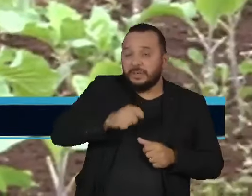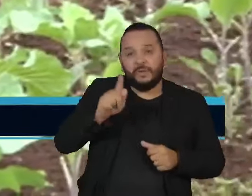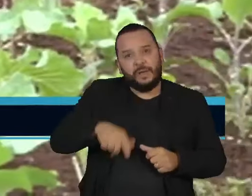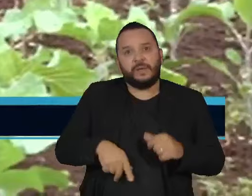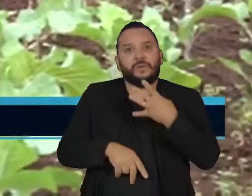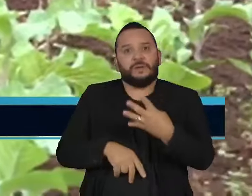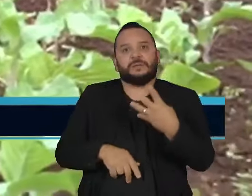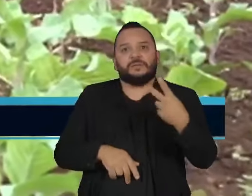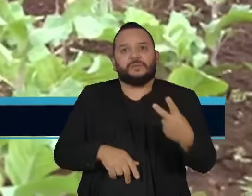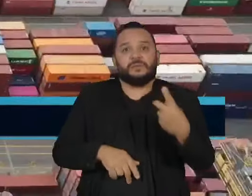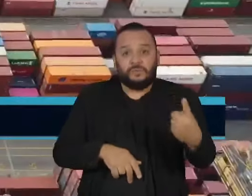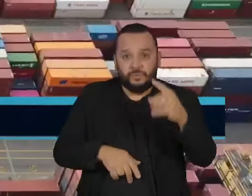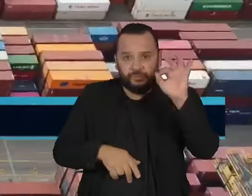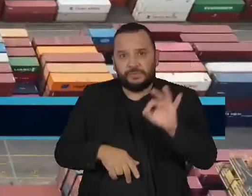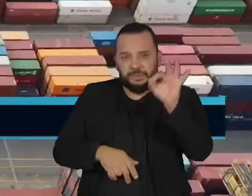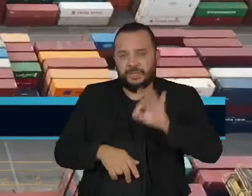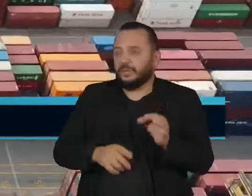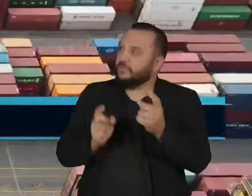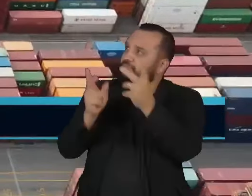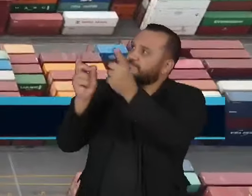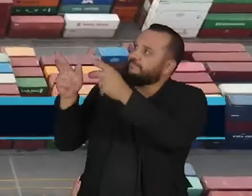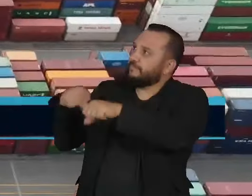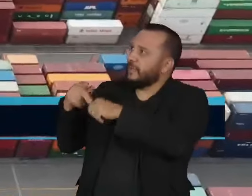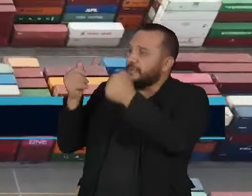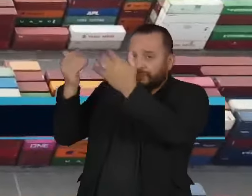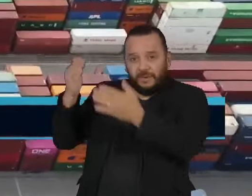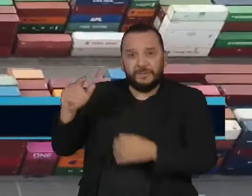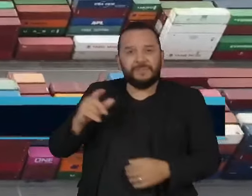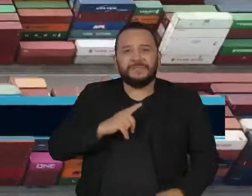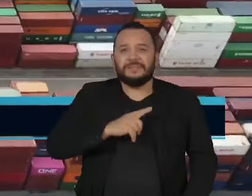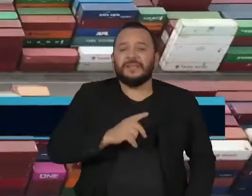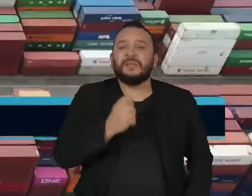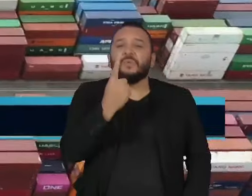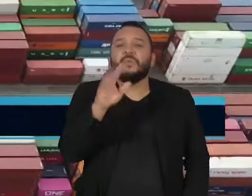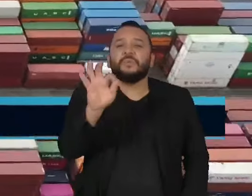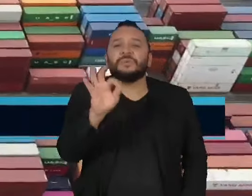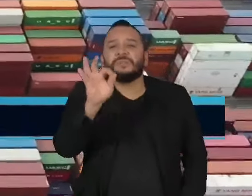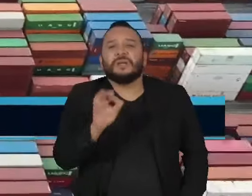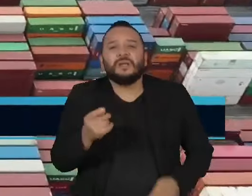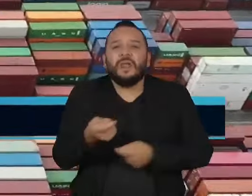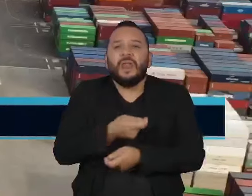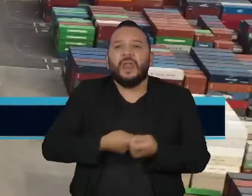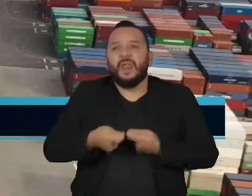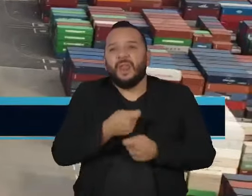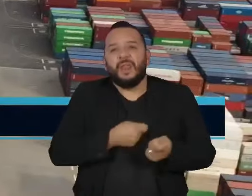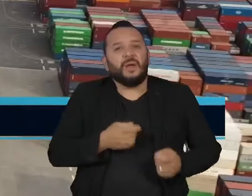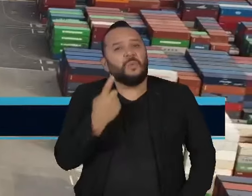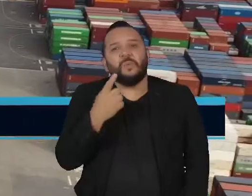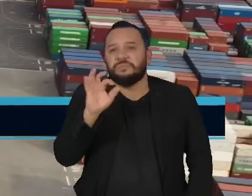dos exportadores brasileiros, mas respondem por apenas 1% do valor comercializado. A ideia é criar